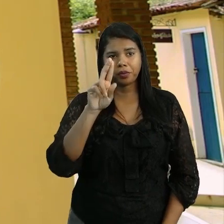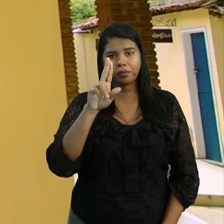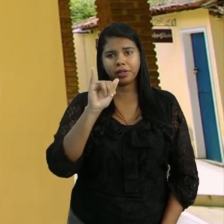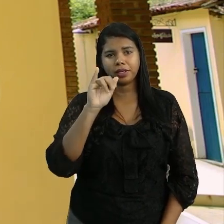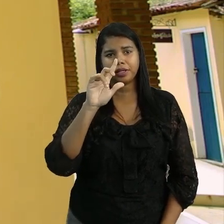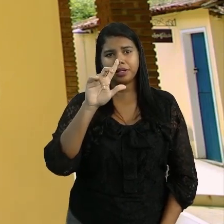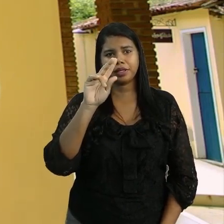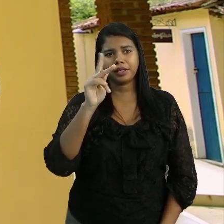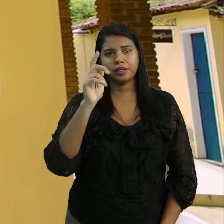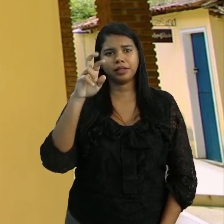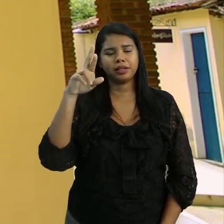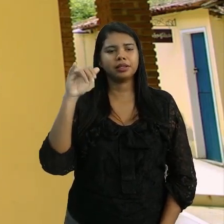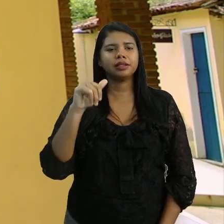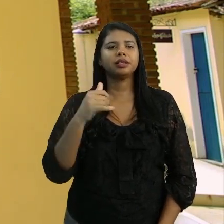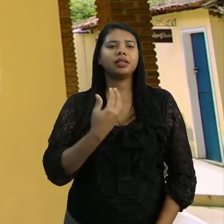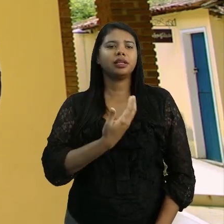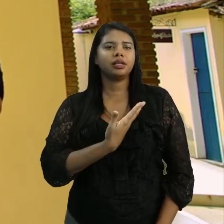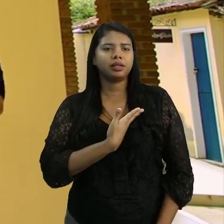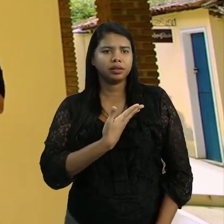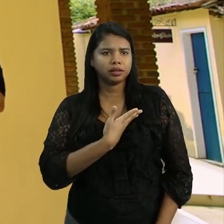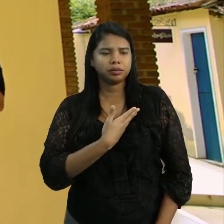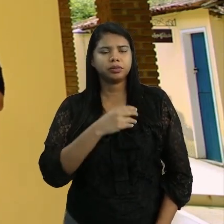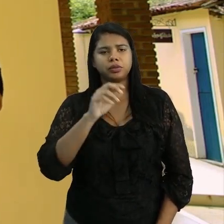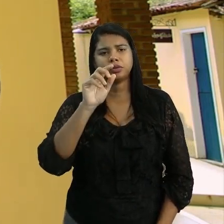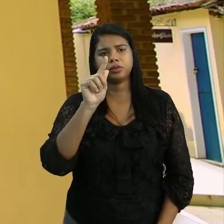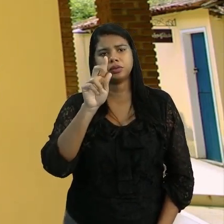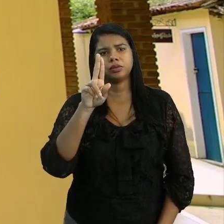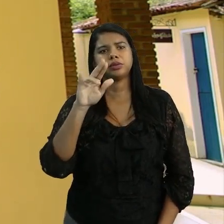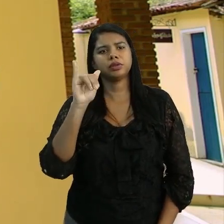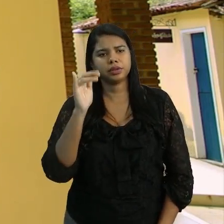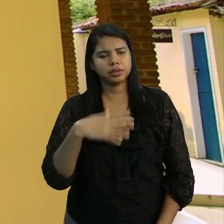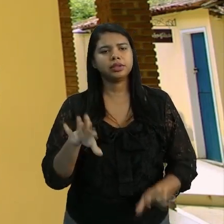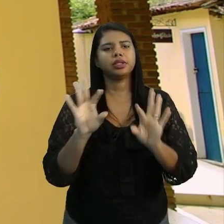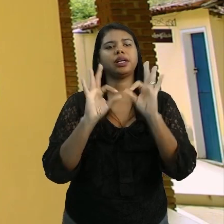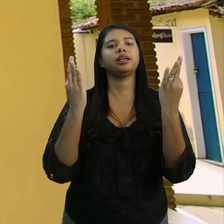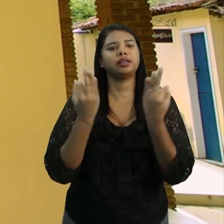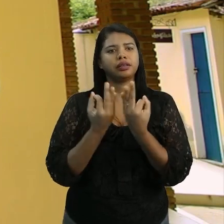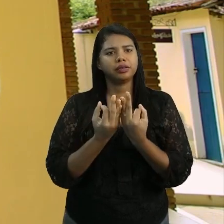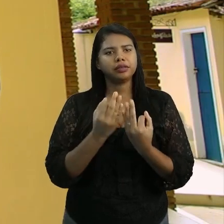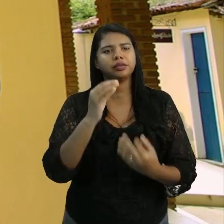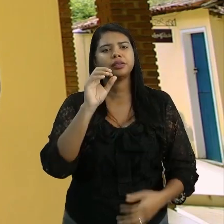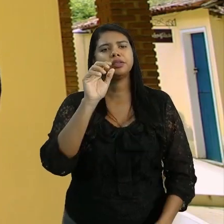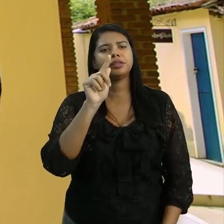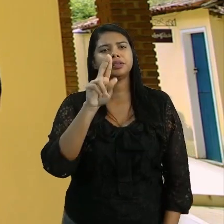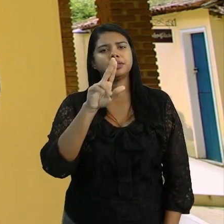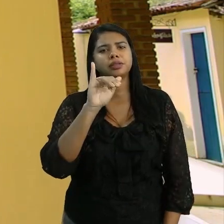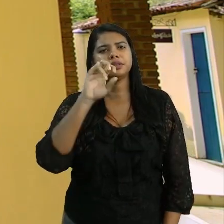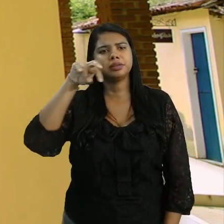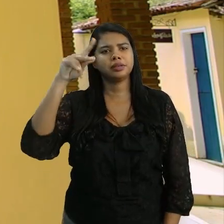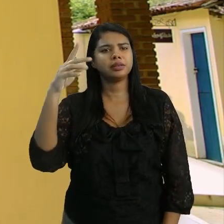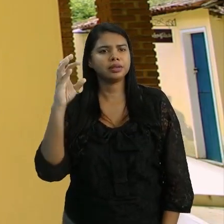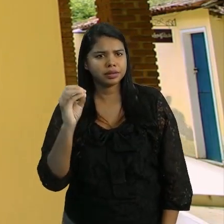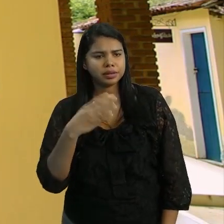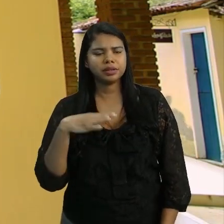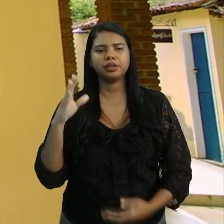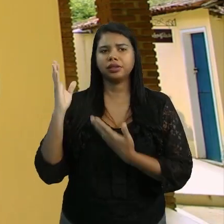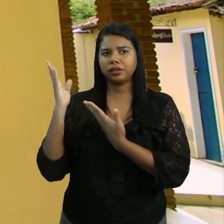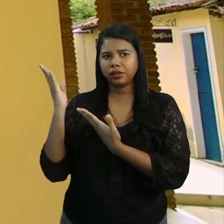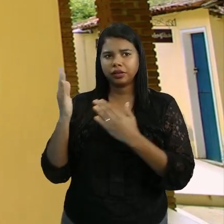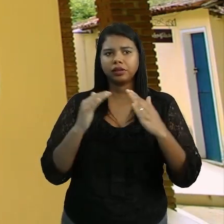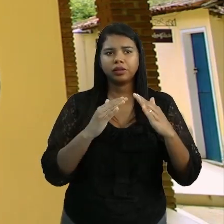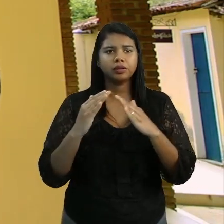também. Guru Krishna Das. Isso. O nome do dia a dia da vida continua